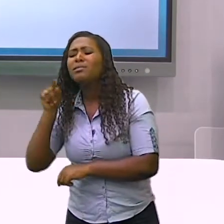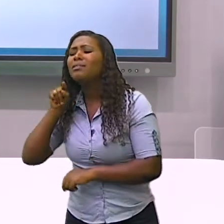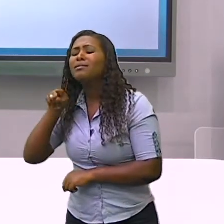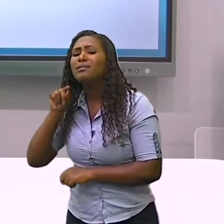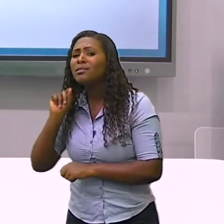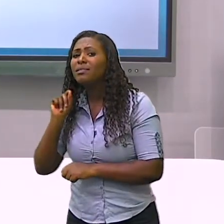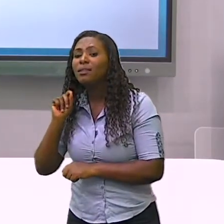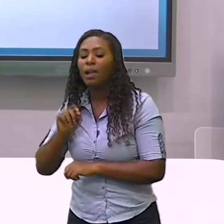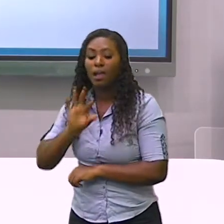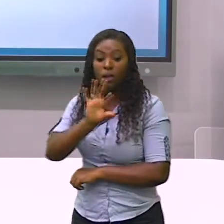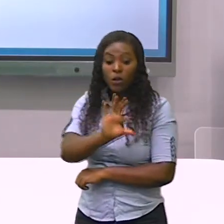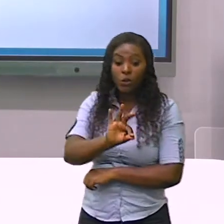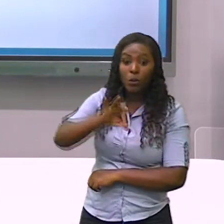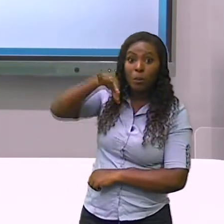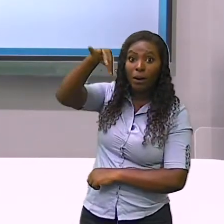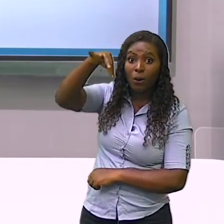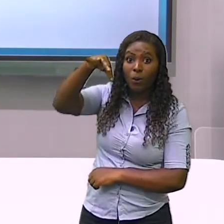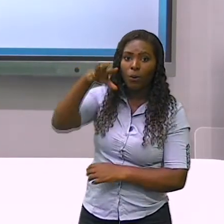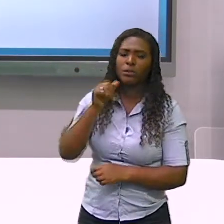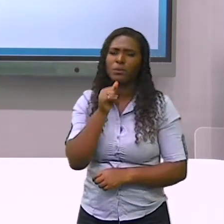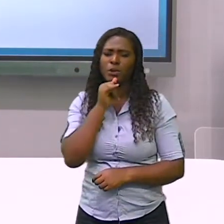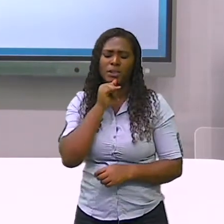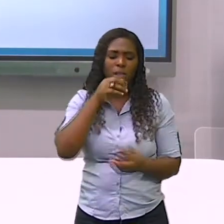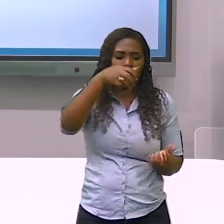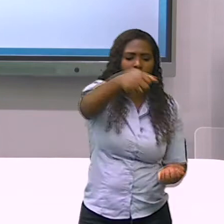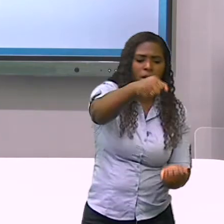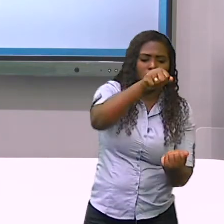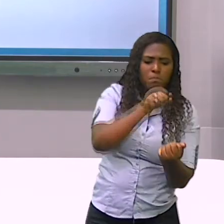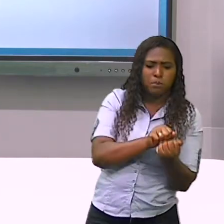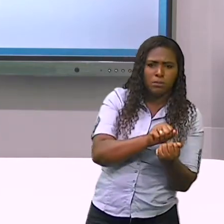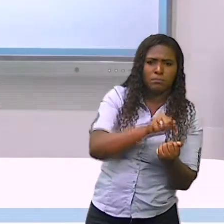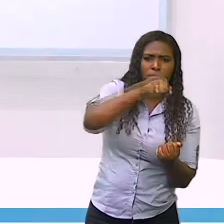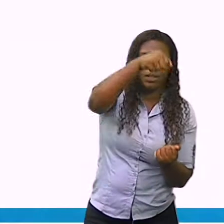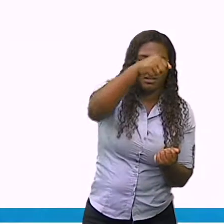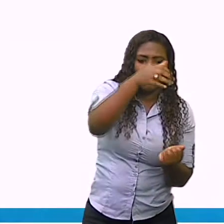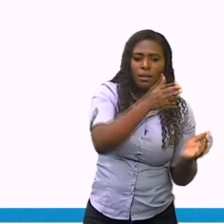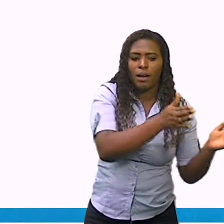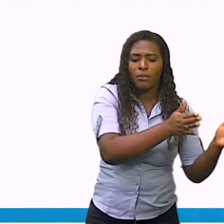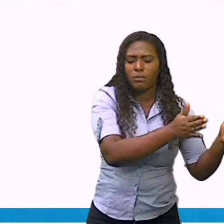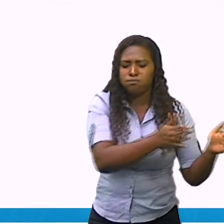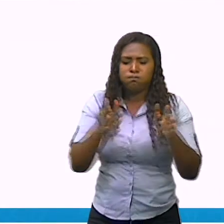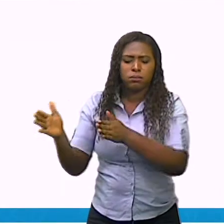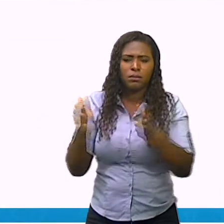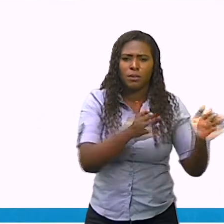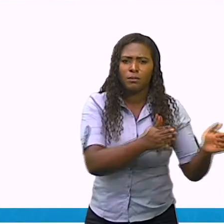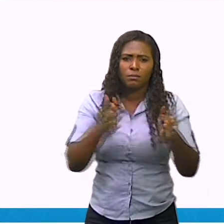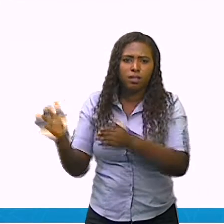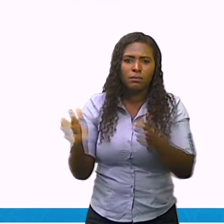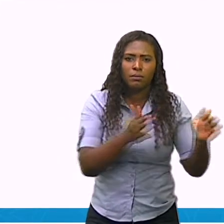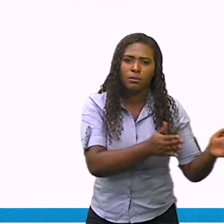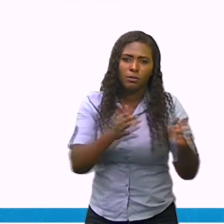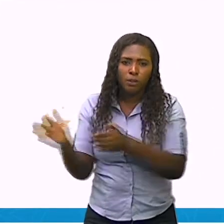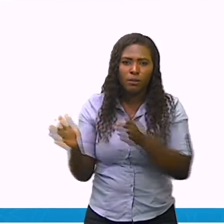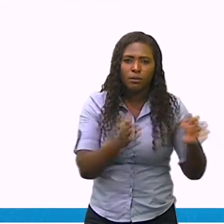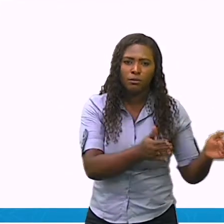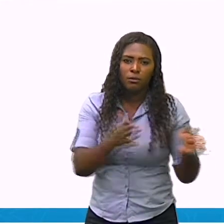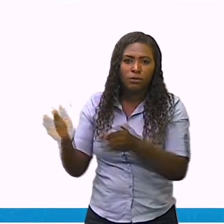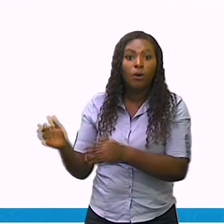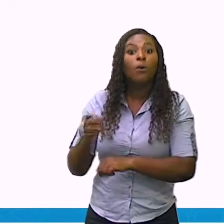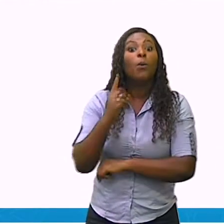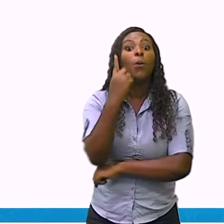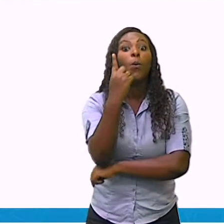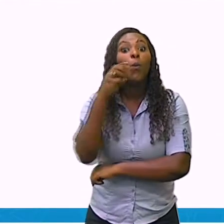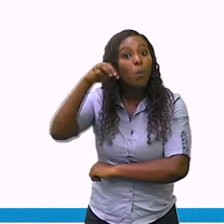cada minuto, nós vamos ver que no primeiro minuto, quantos pacotes que